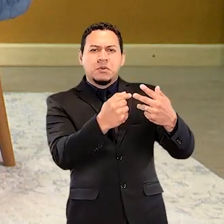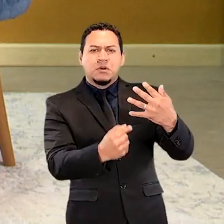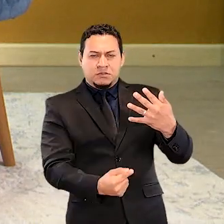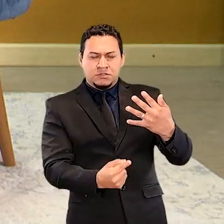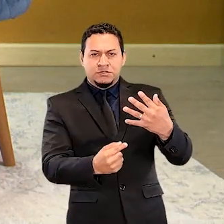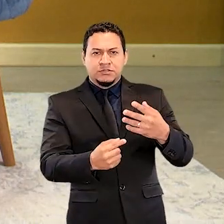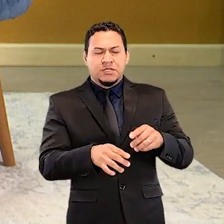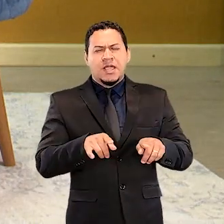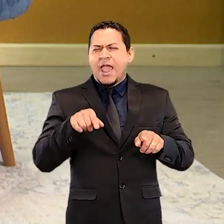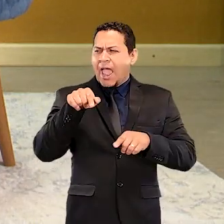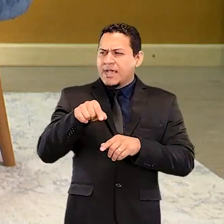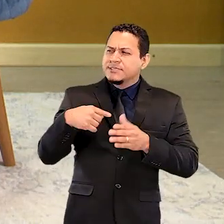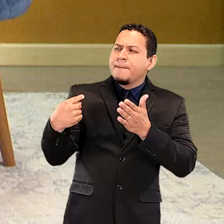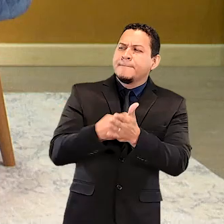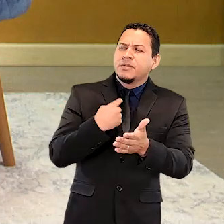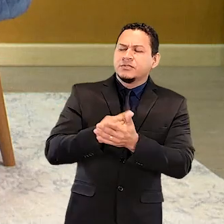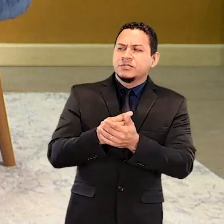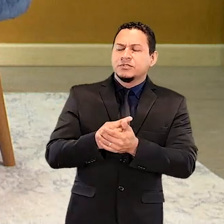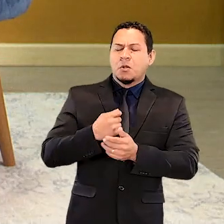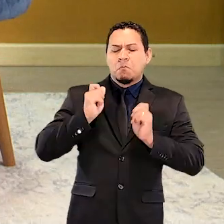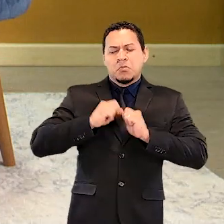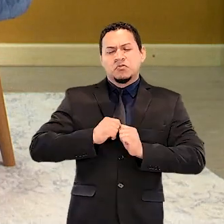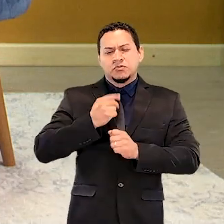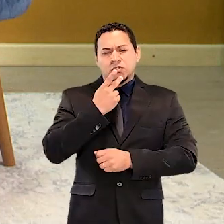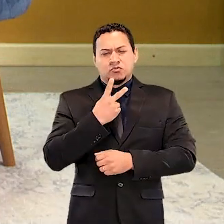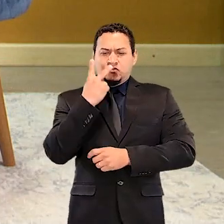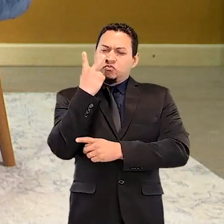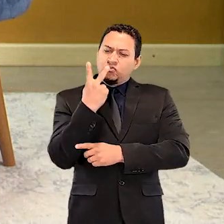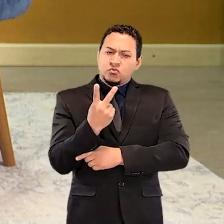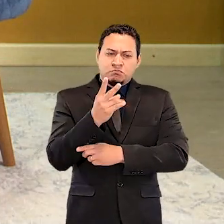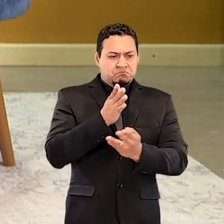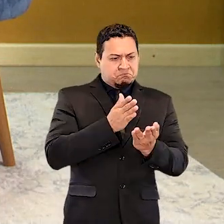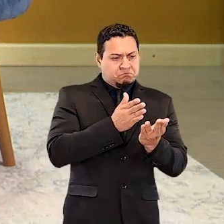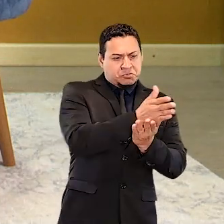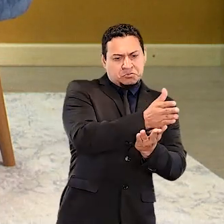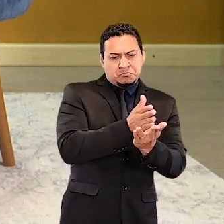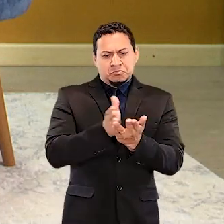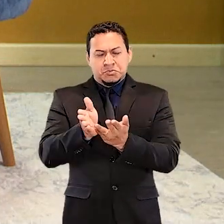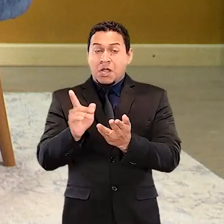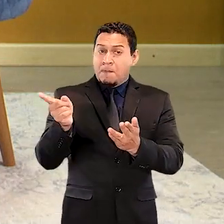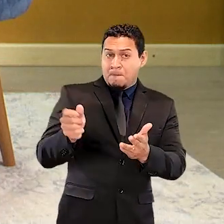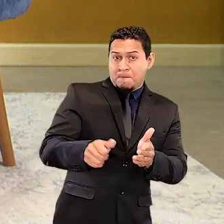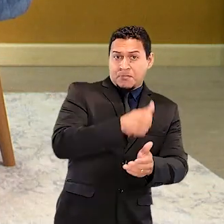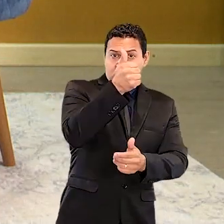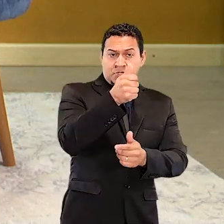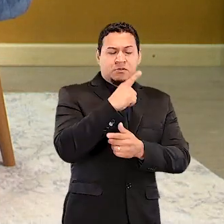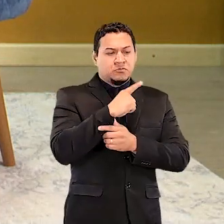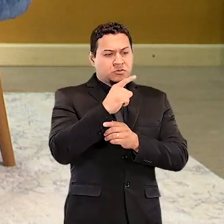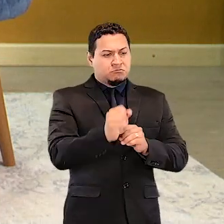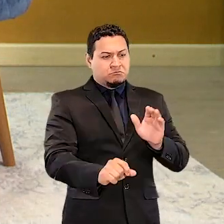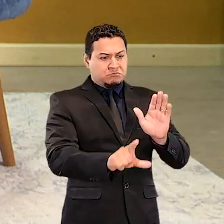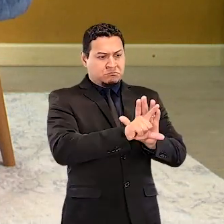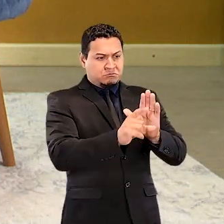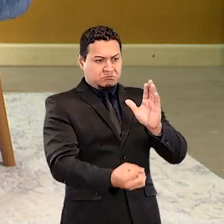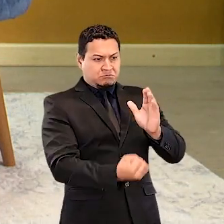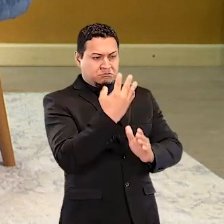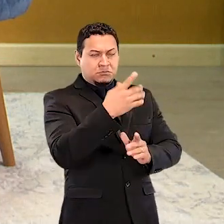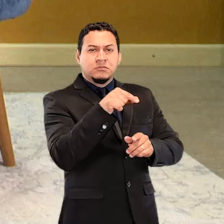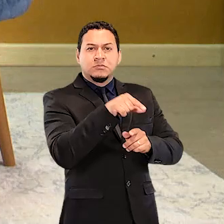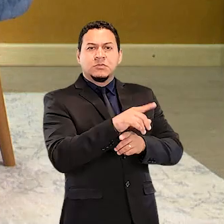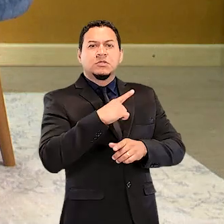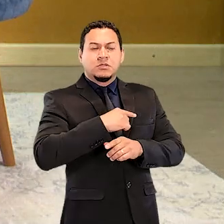que a sua pergunta me traz duas reflexões, né? A primeira é o seguinte, veio a Lei Maria da Penha e que